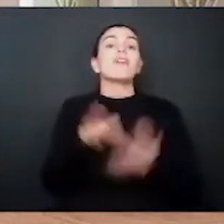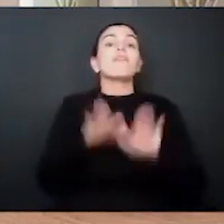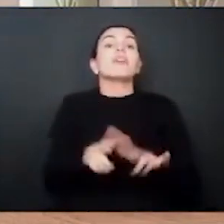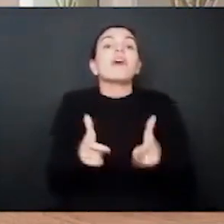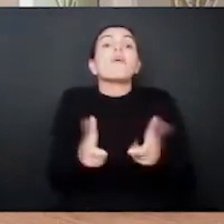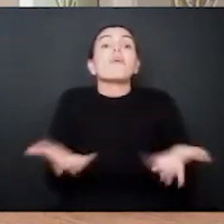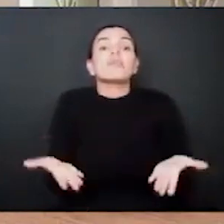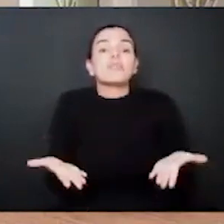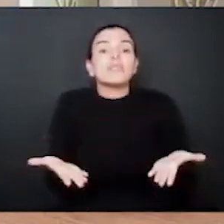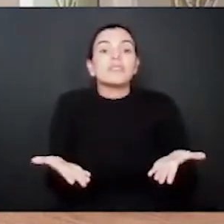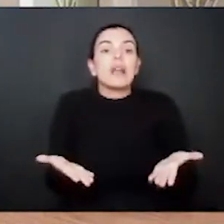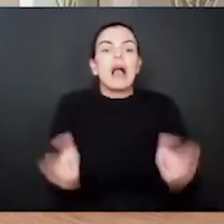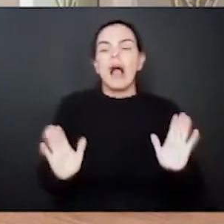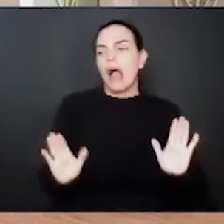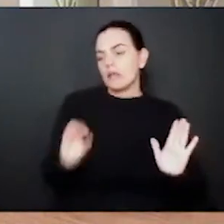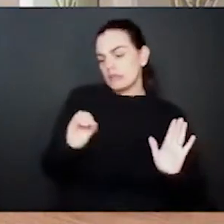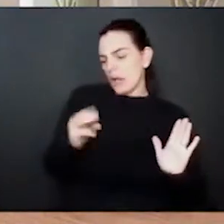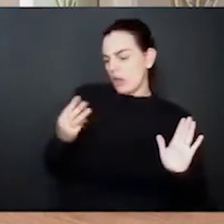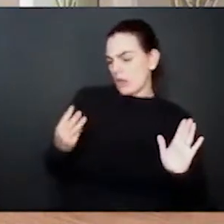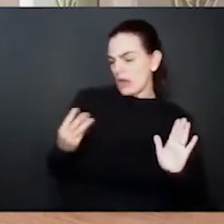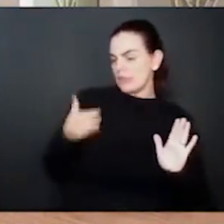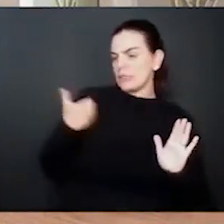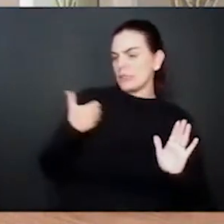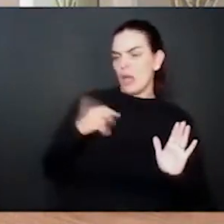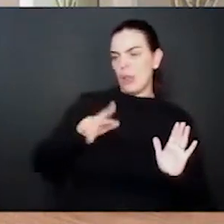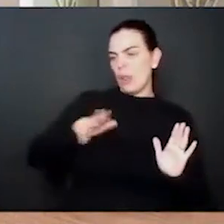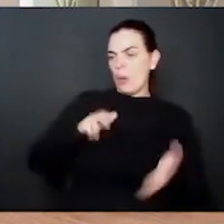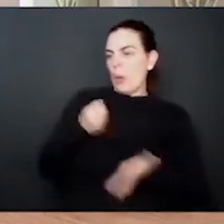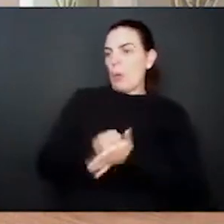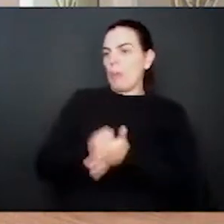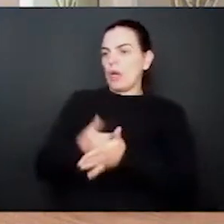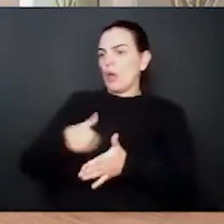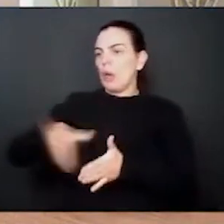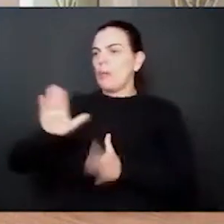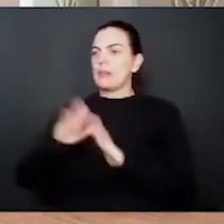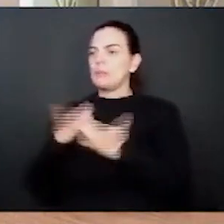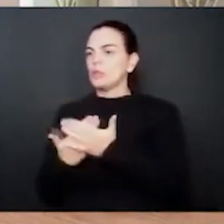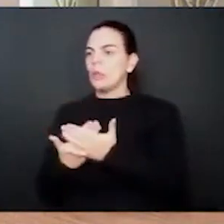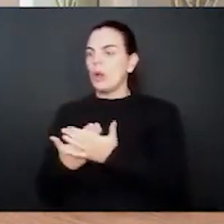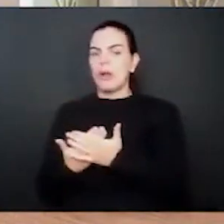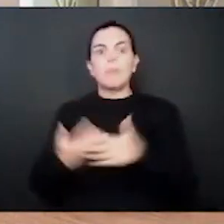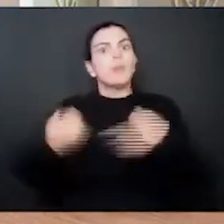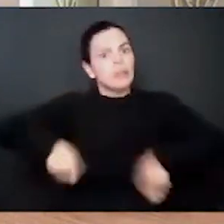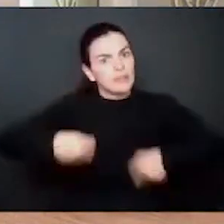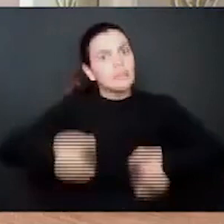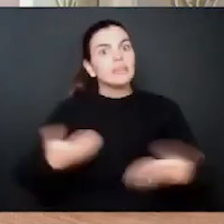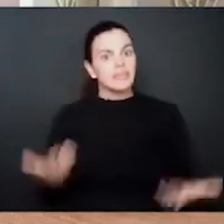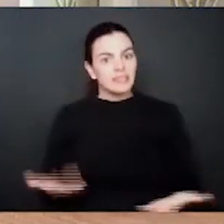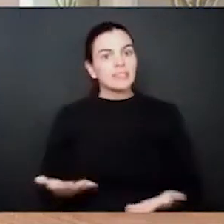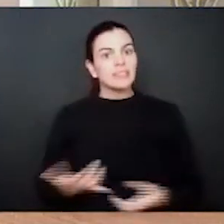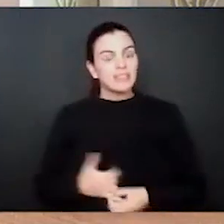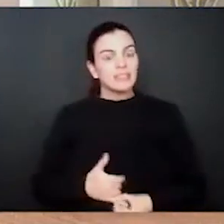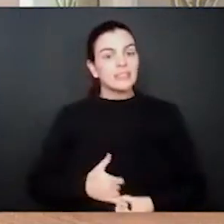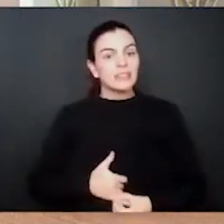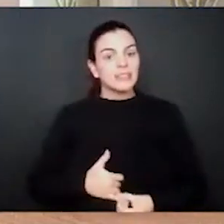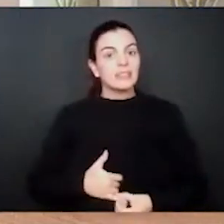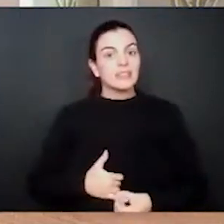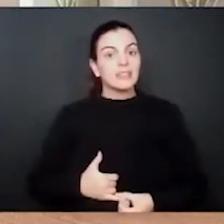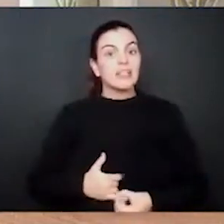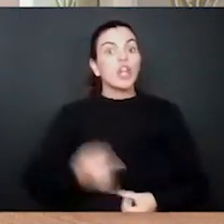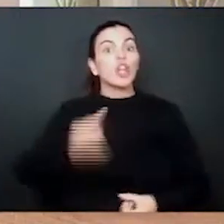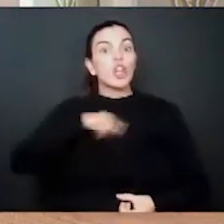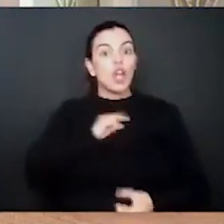não é obrigatório. Devia ser. Devia ser. A gente deveria investir no de 0 a 3 e não